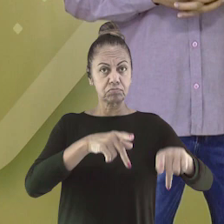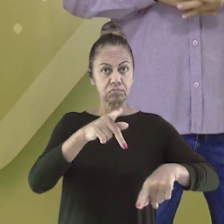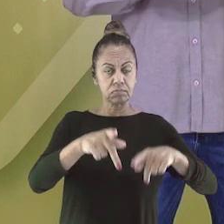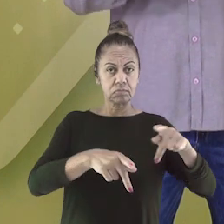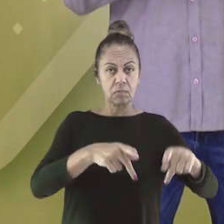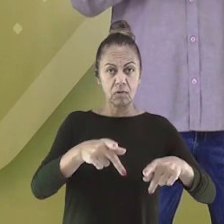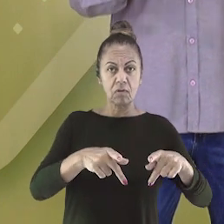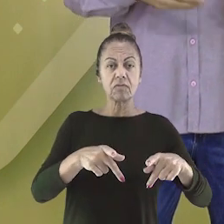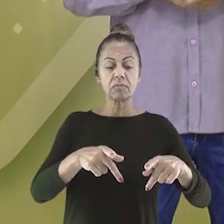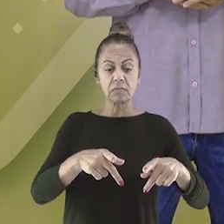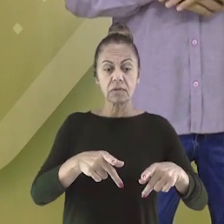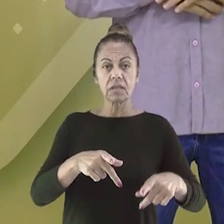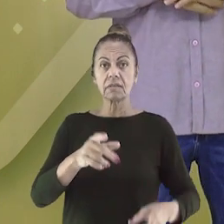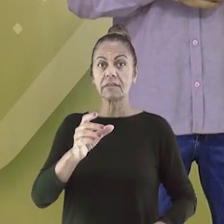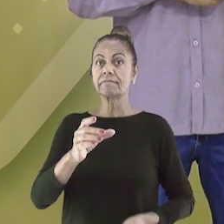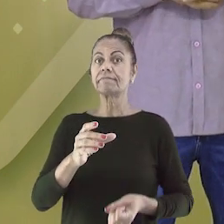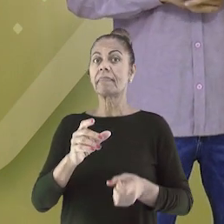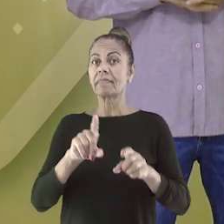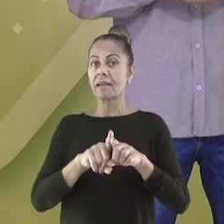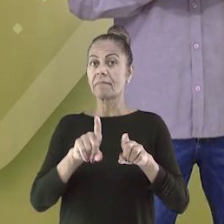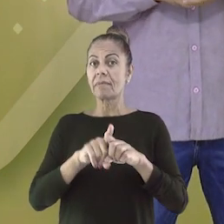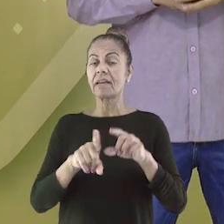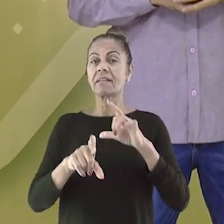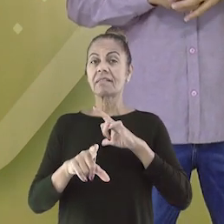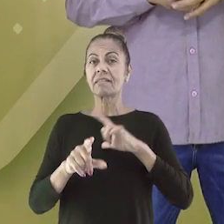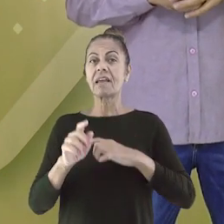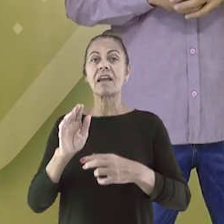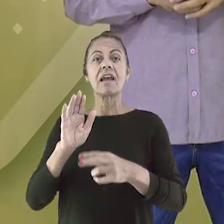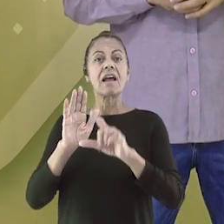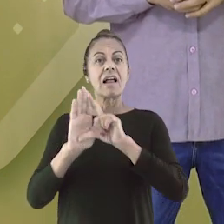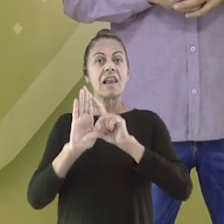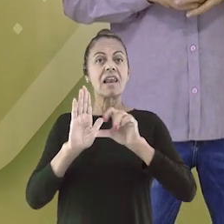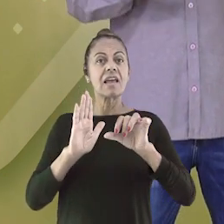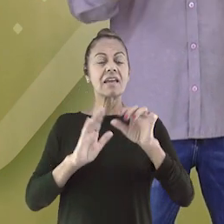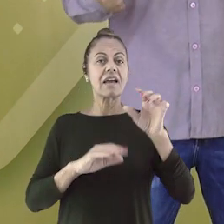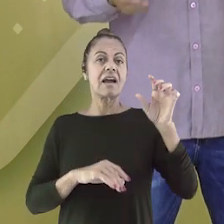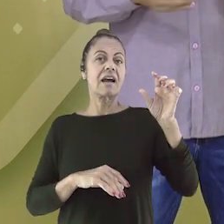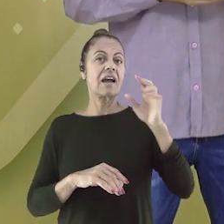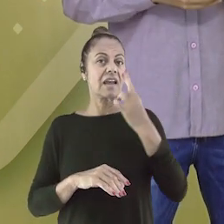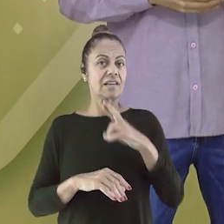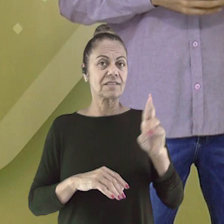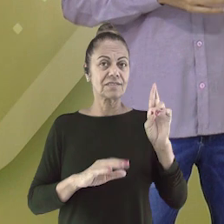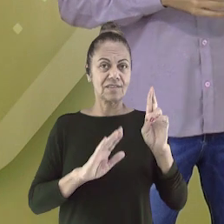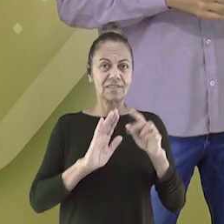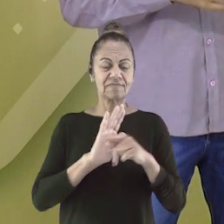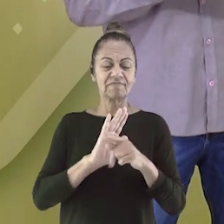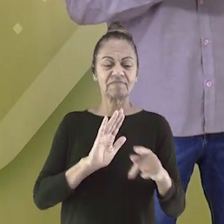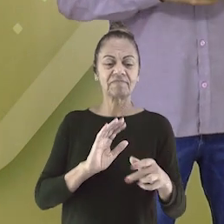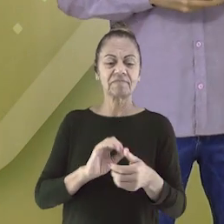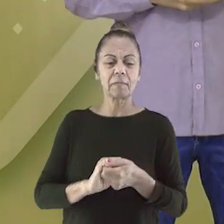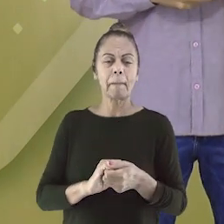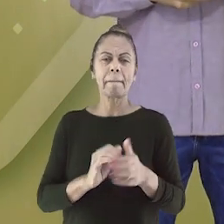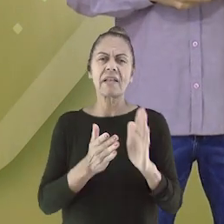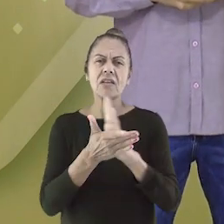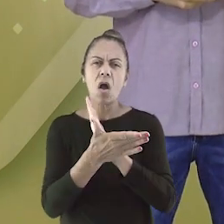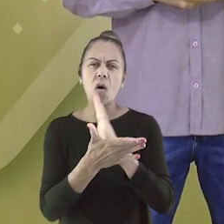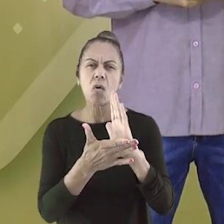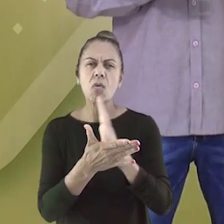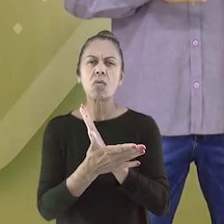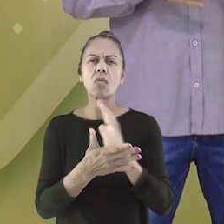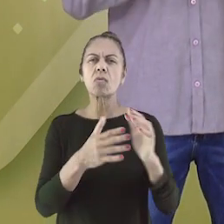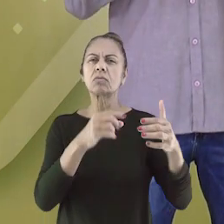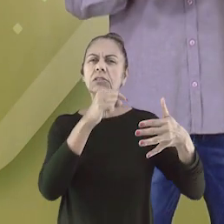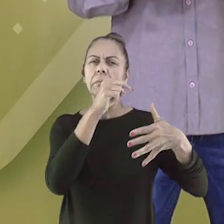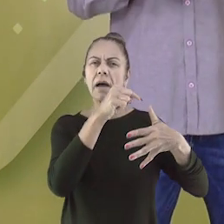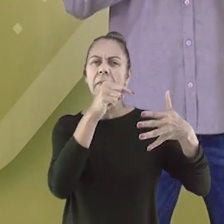povo, o que incluía muitas vezes preceitos religiosos. Mesmo com a invenção da escrita, professor Adonias,